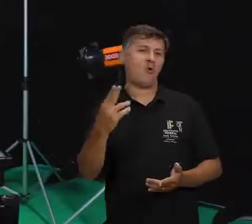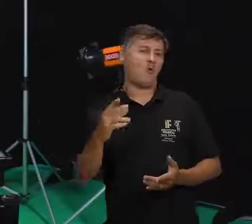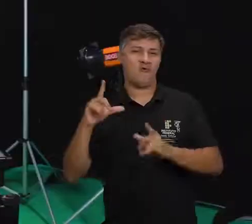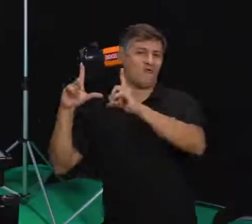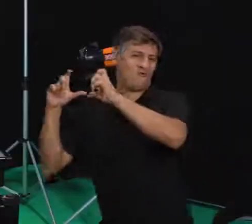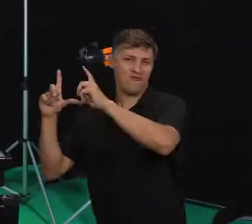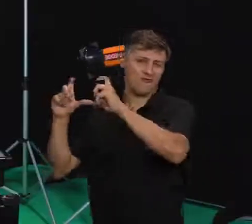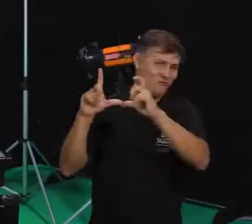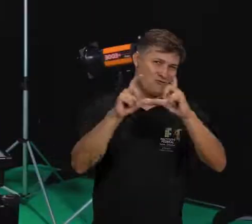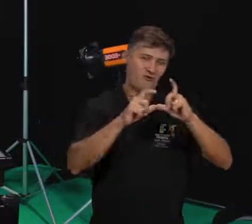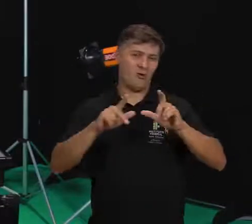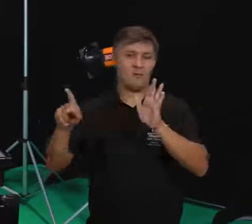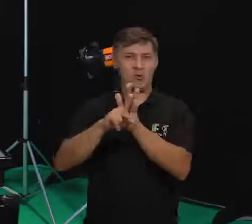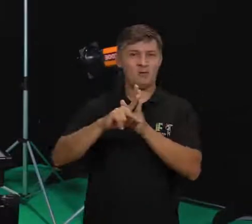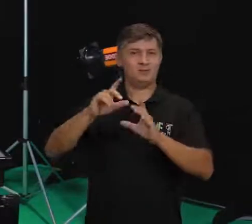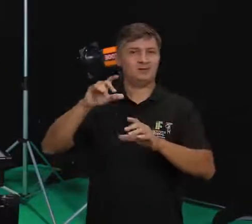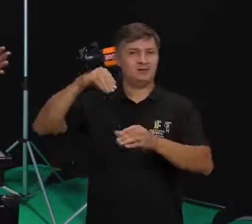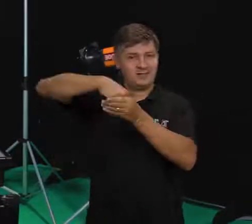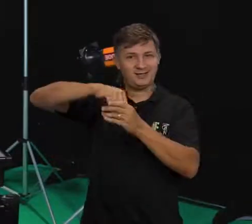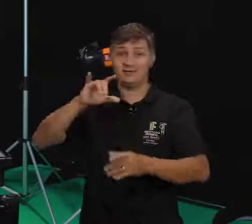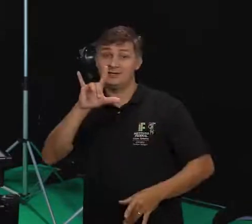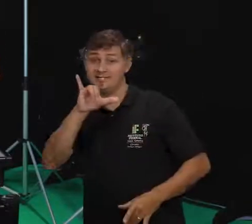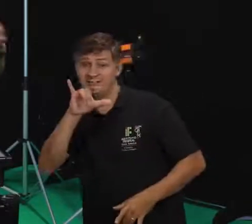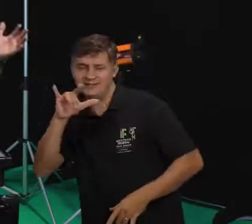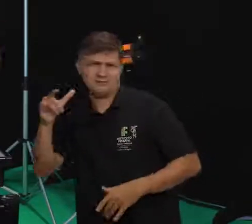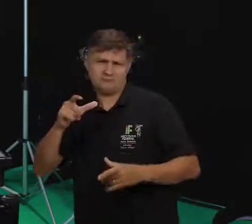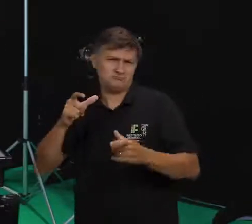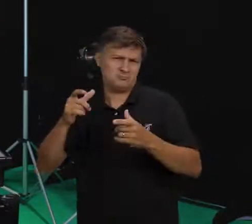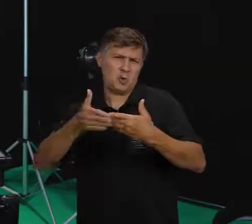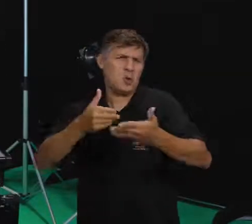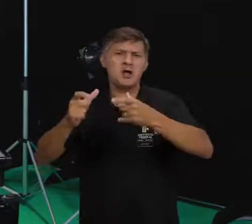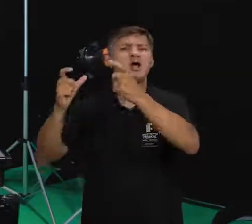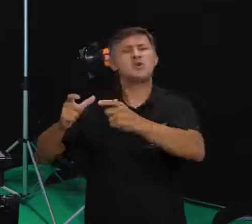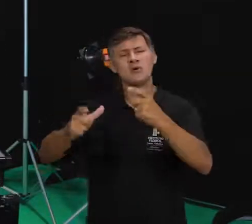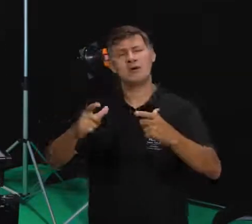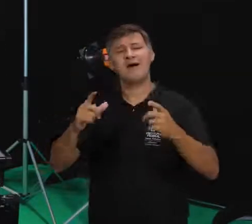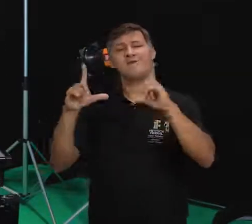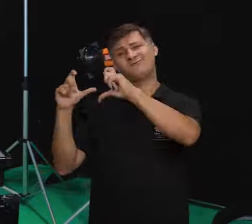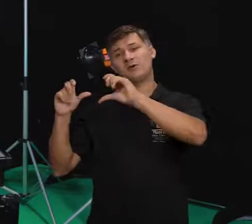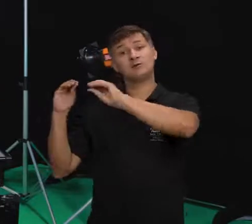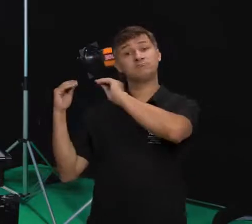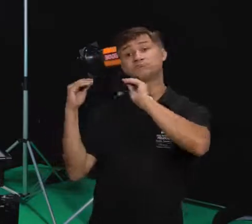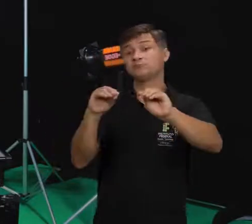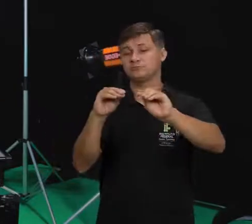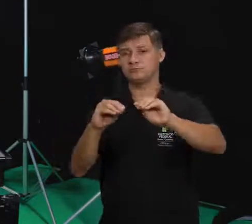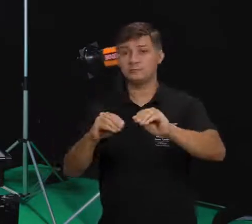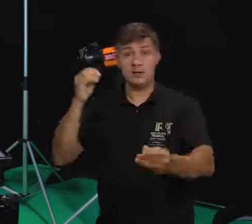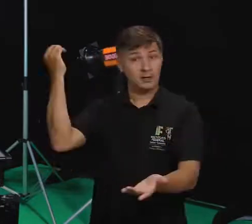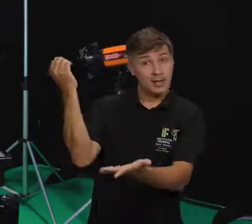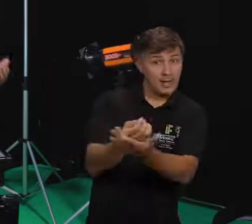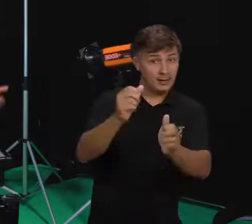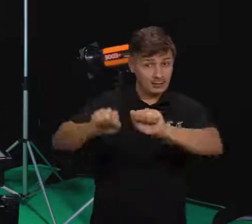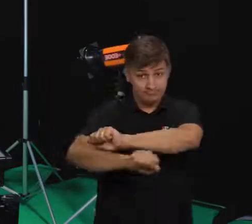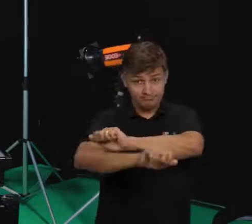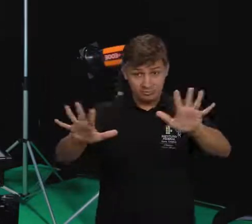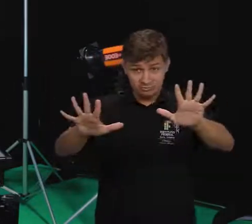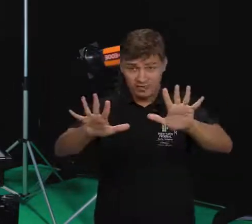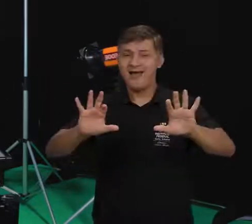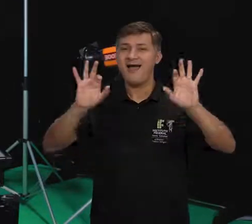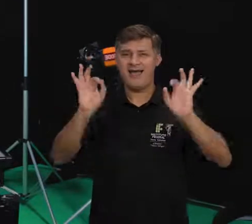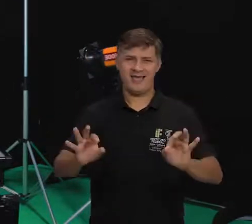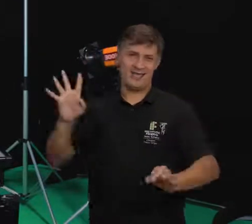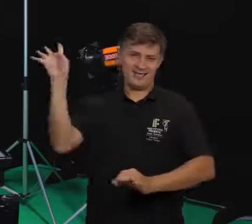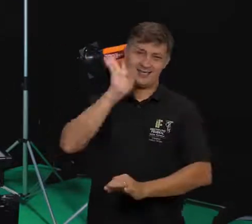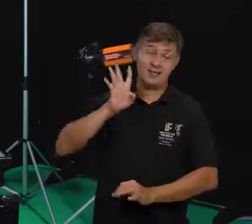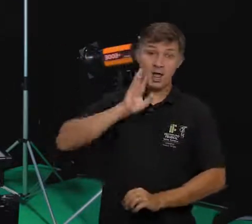sua fanpage, ou do seu Instagram, né? Pensando onde você quiser colocar, fica uma foto diferenciada. O splash em si já é uma